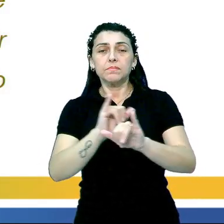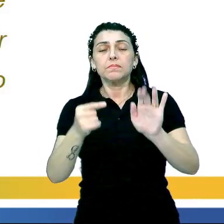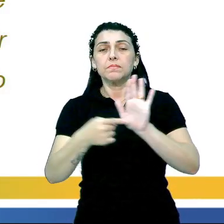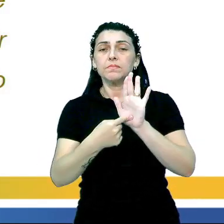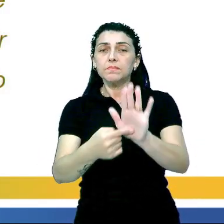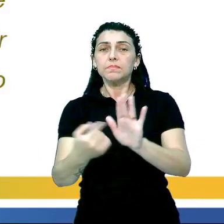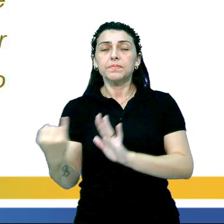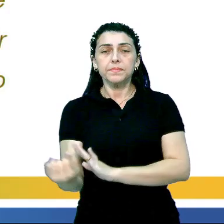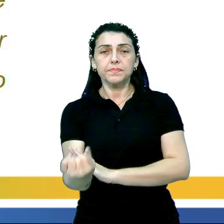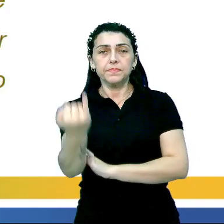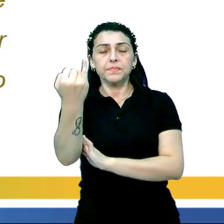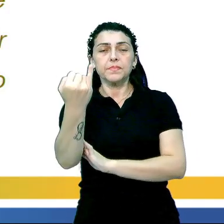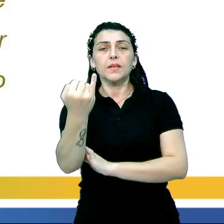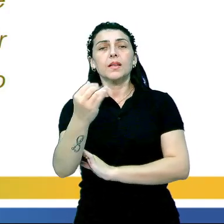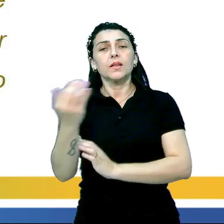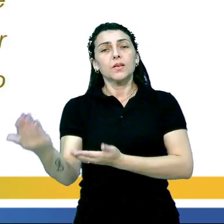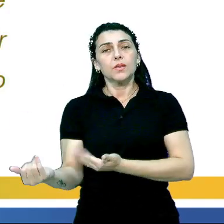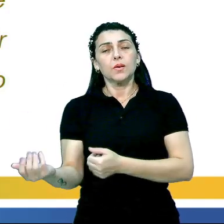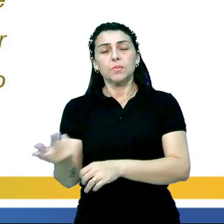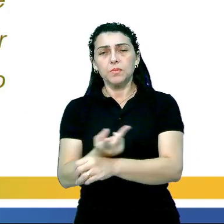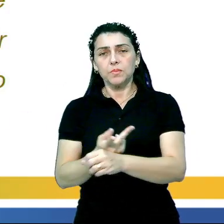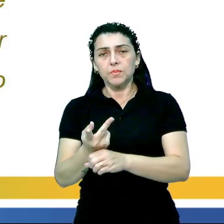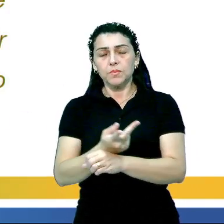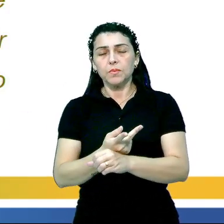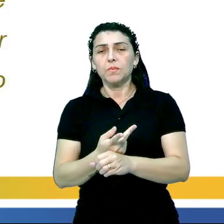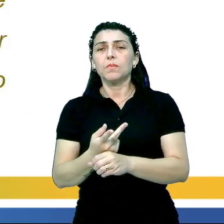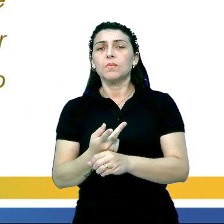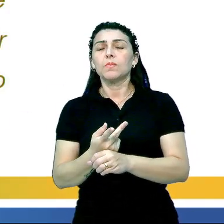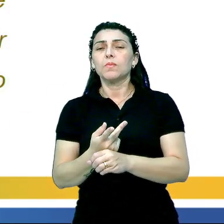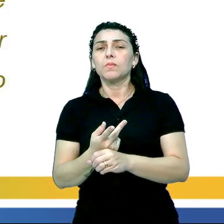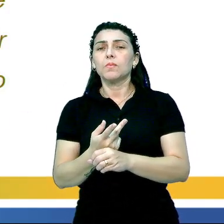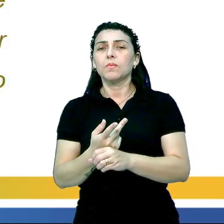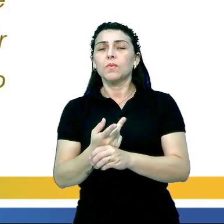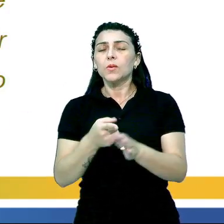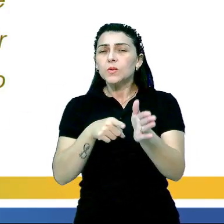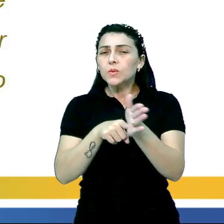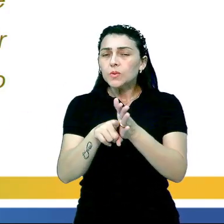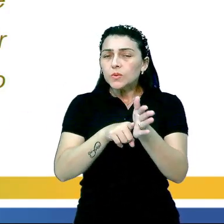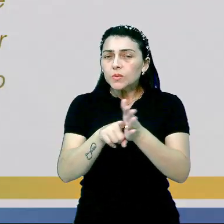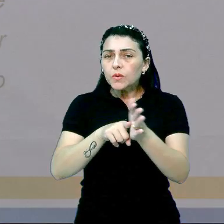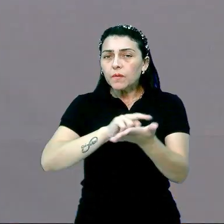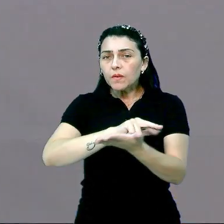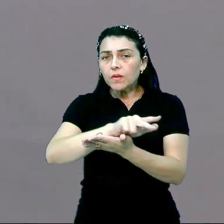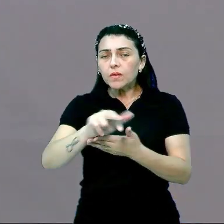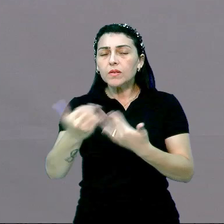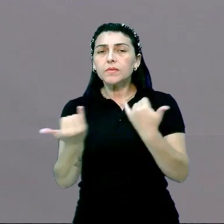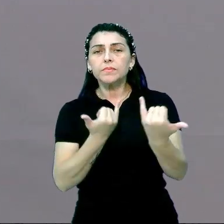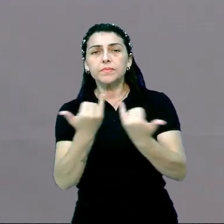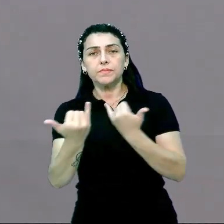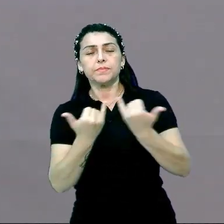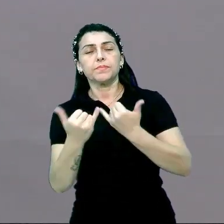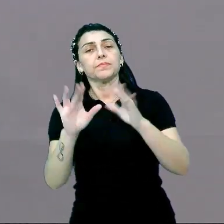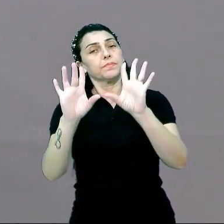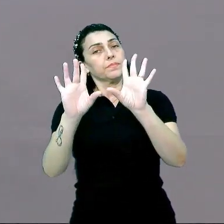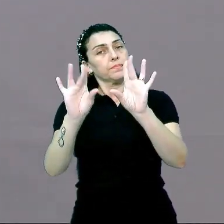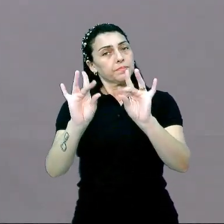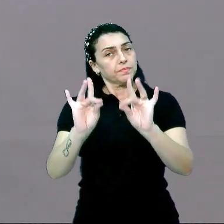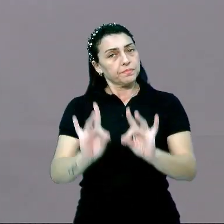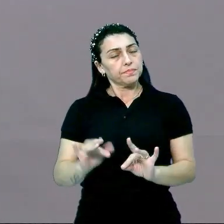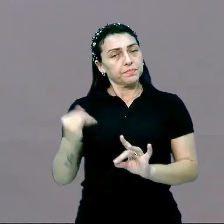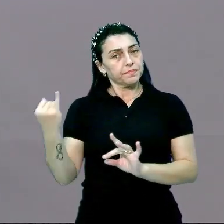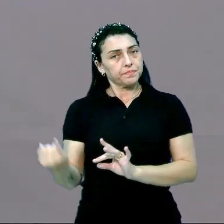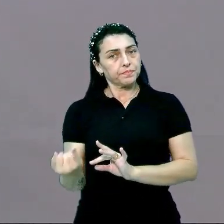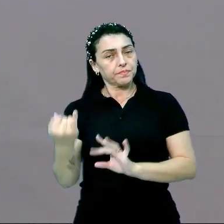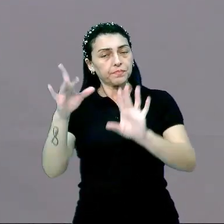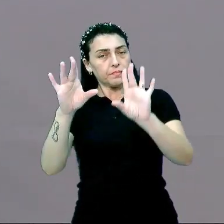mostram a importância dos jovens buscarem fontes variadas de informações. Então eu vou detalhar. É importante